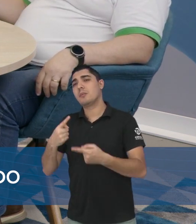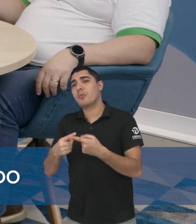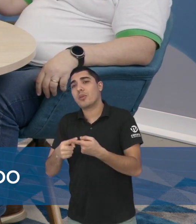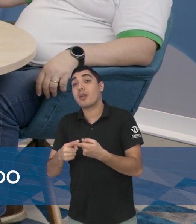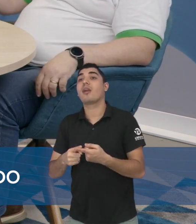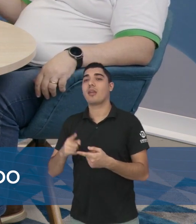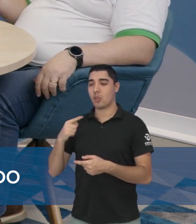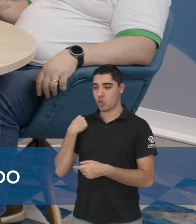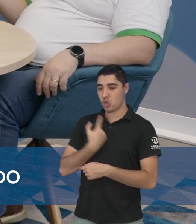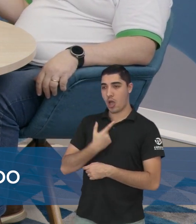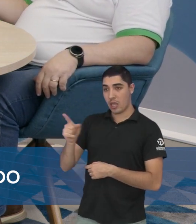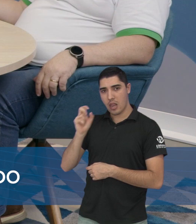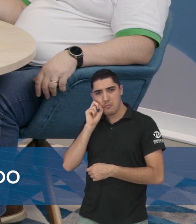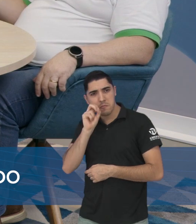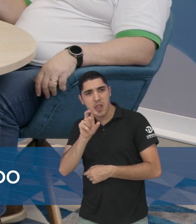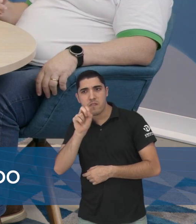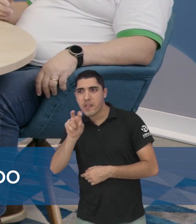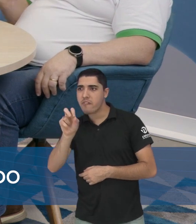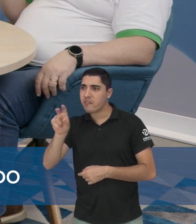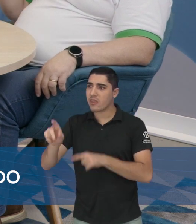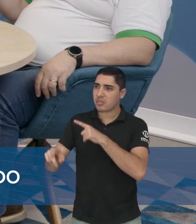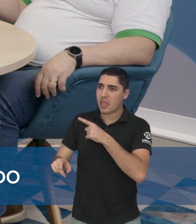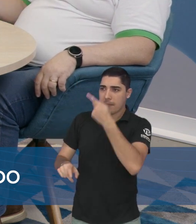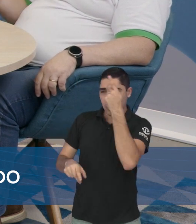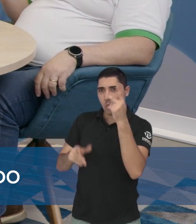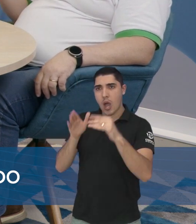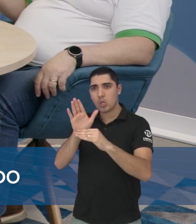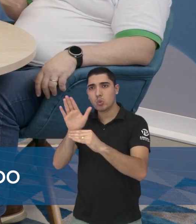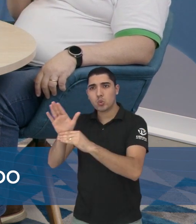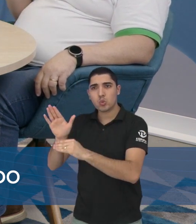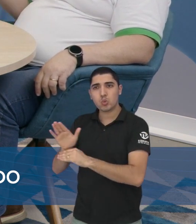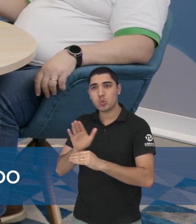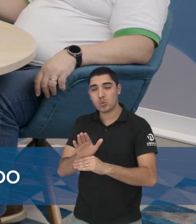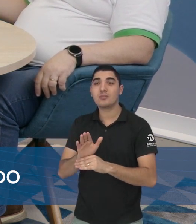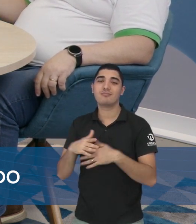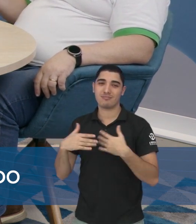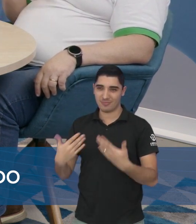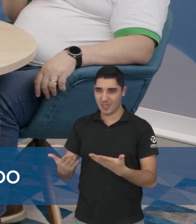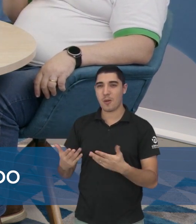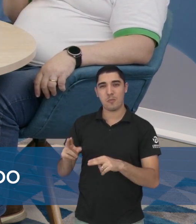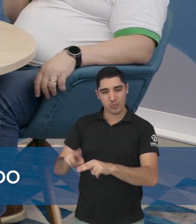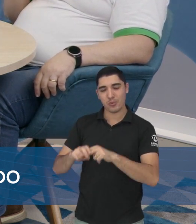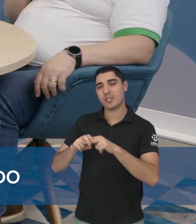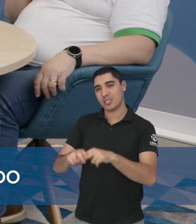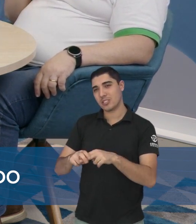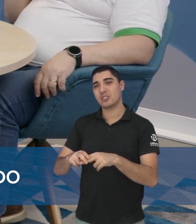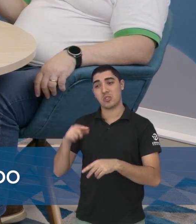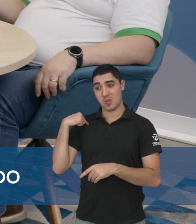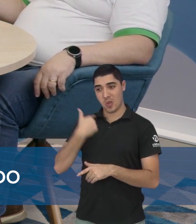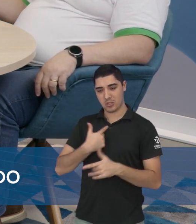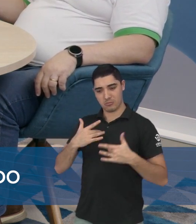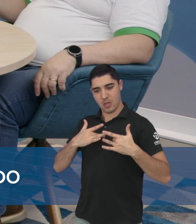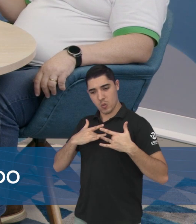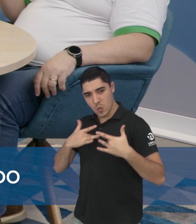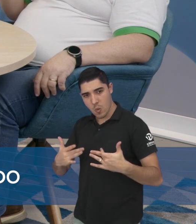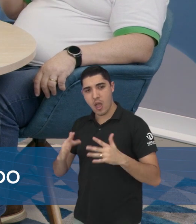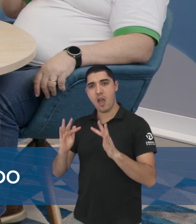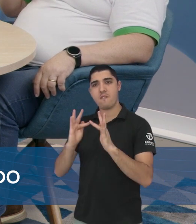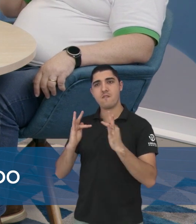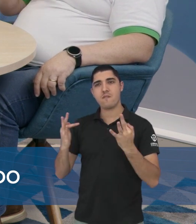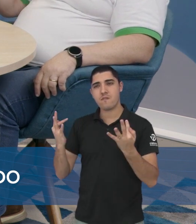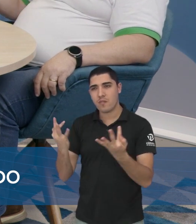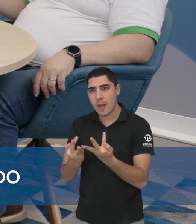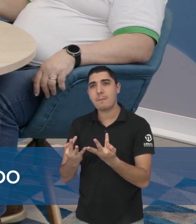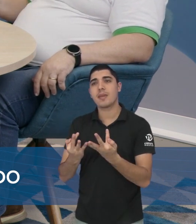que estão de forma profissional, mas de forma principal, doando a sua vida,